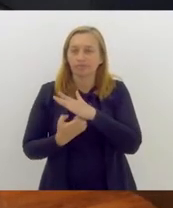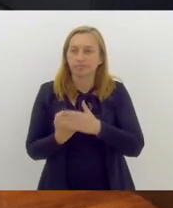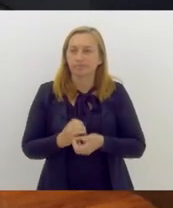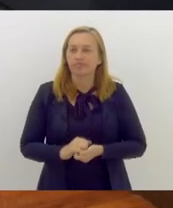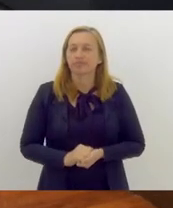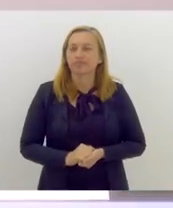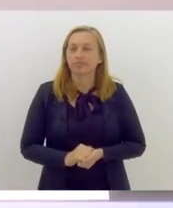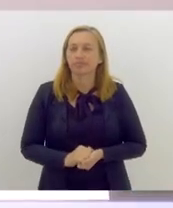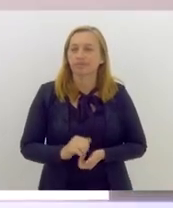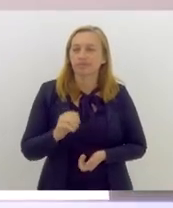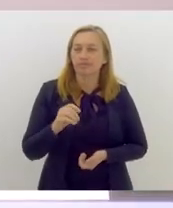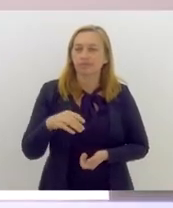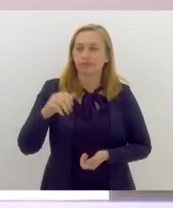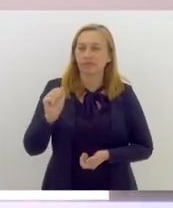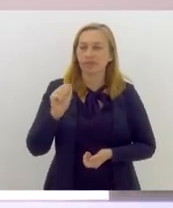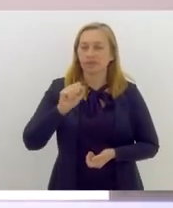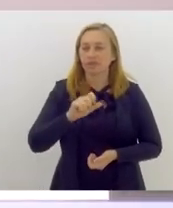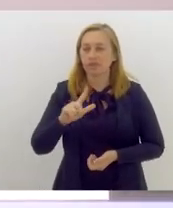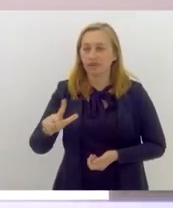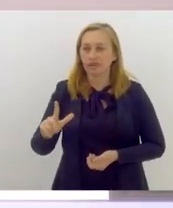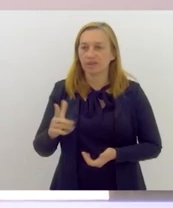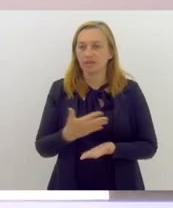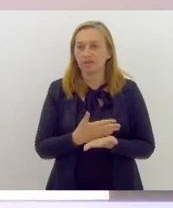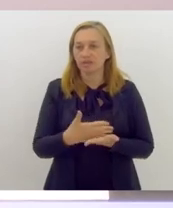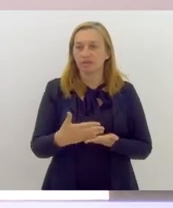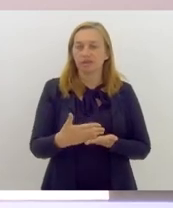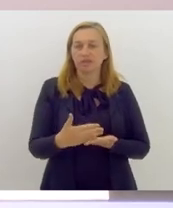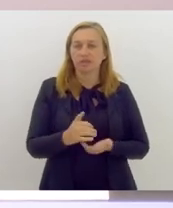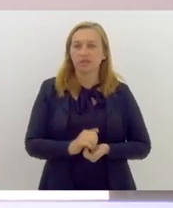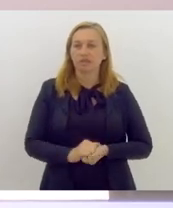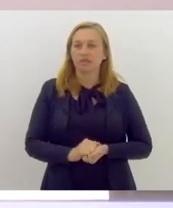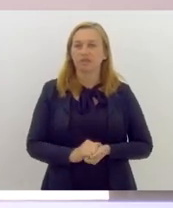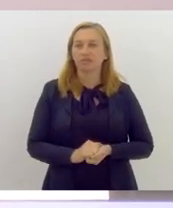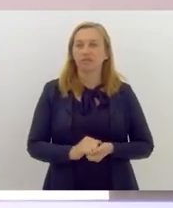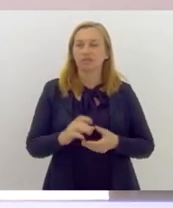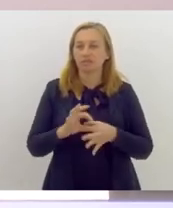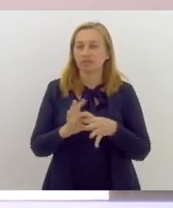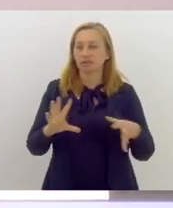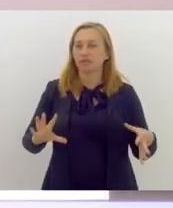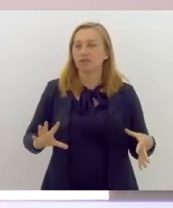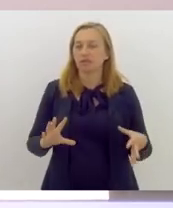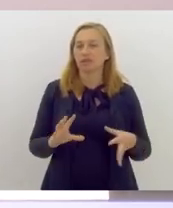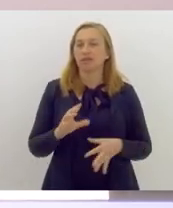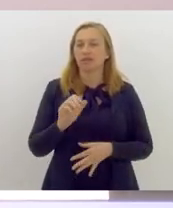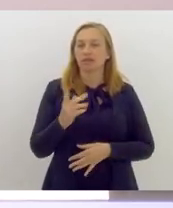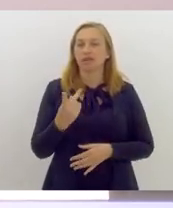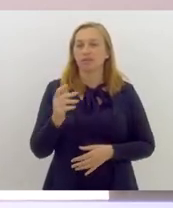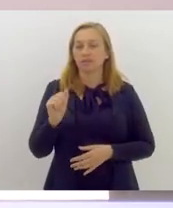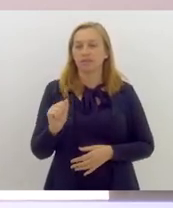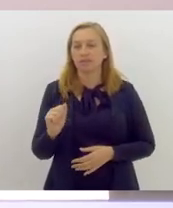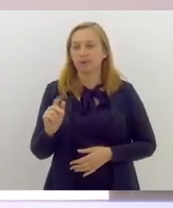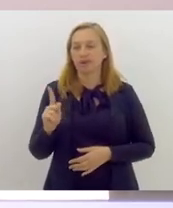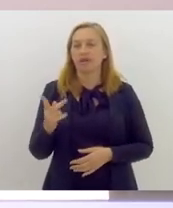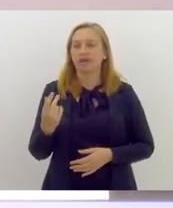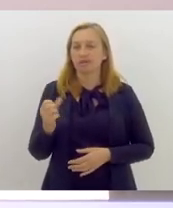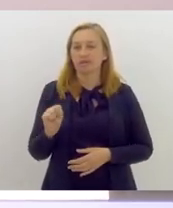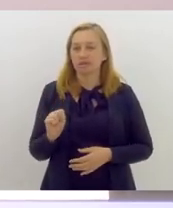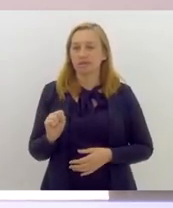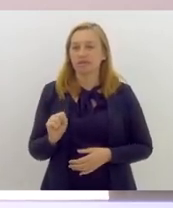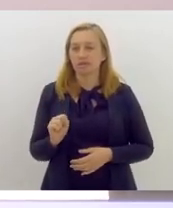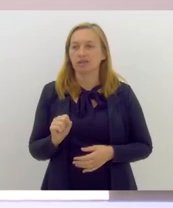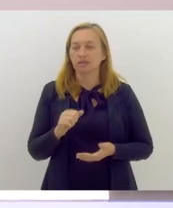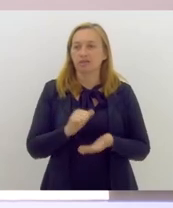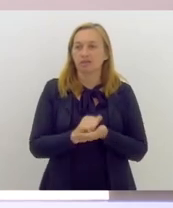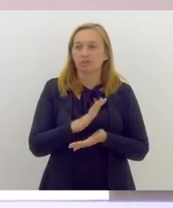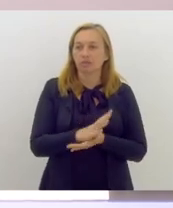e que a Nelson se abstém de iniciar o procedimento de ligamento da HPS dos seus quadros que decorde de